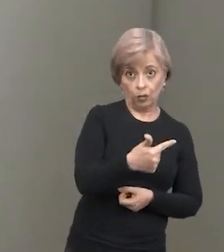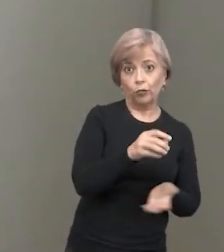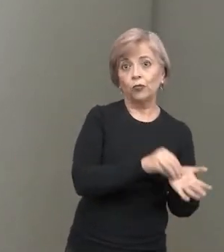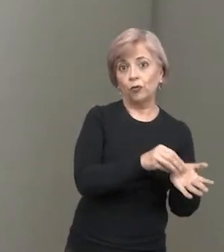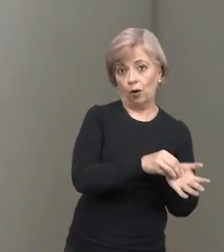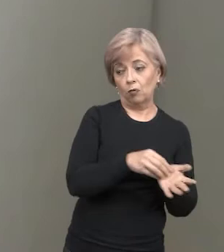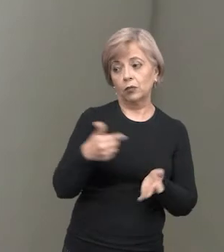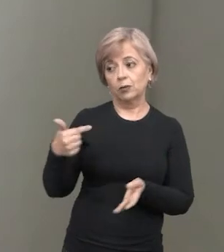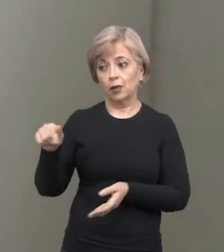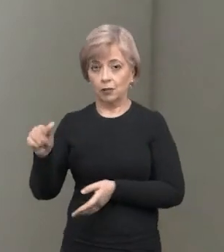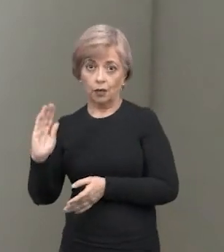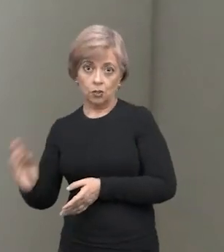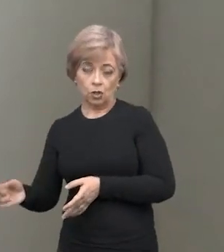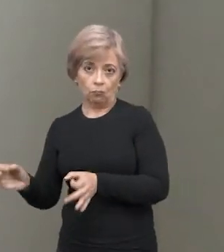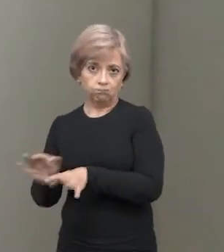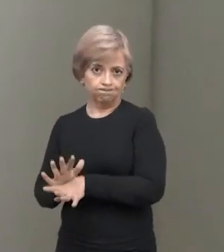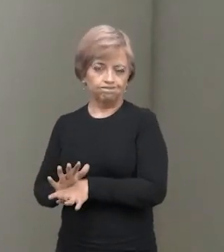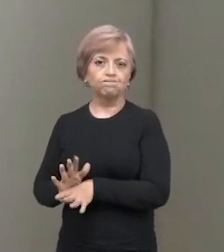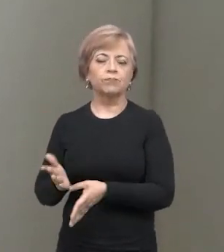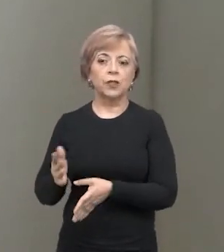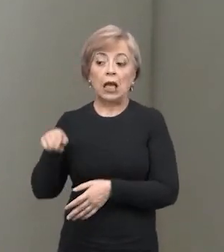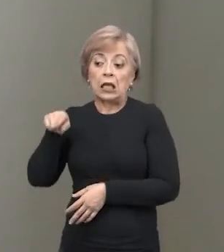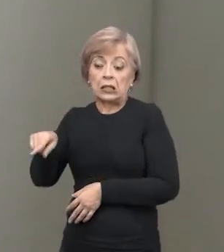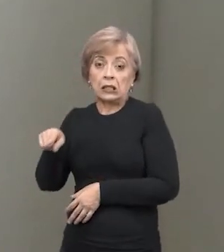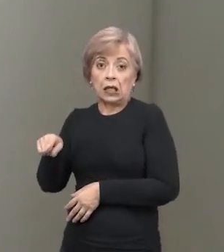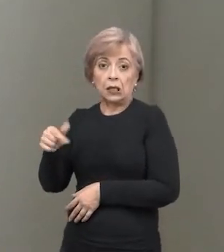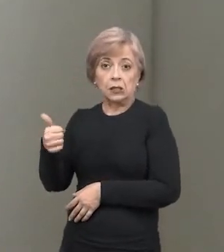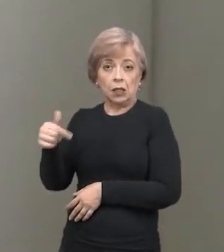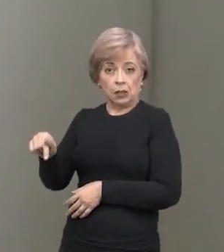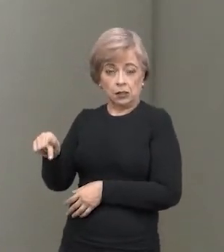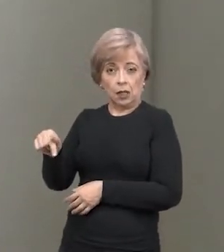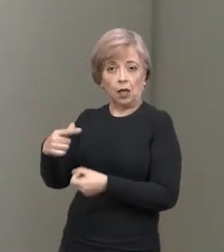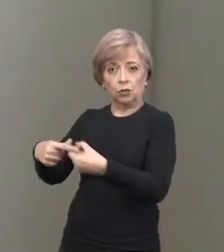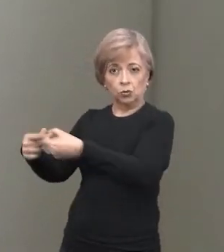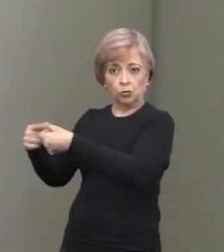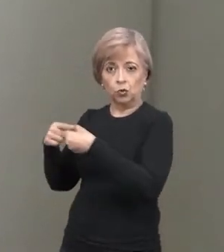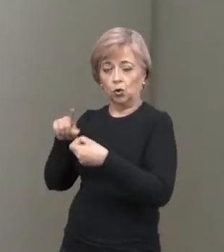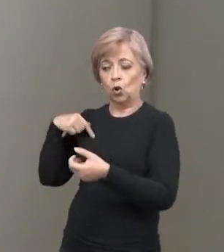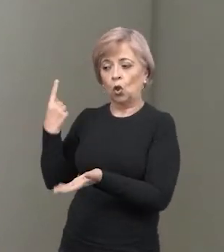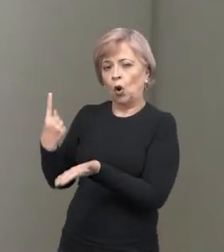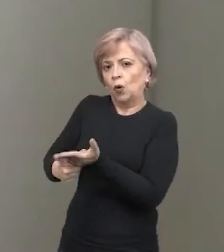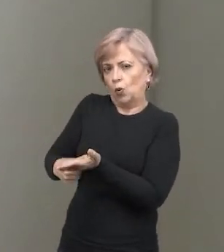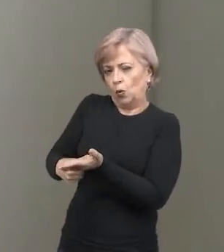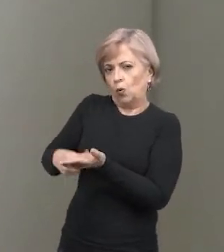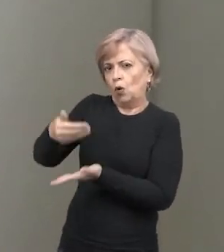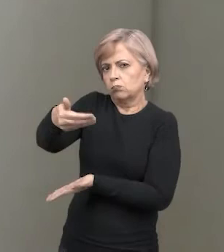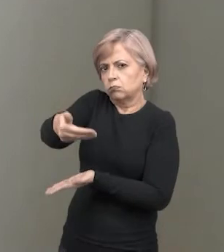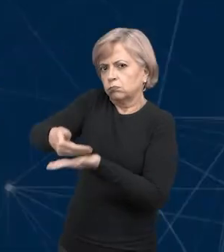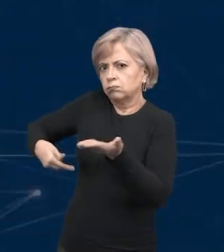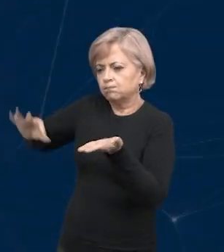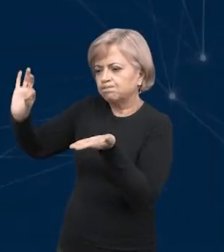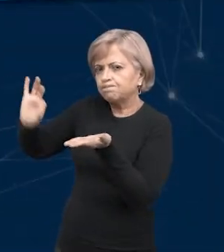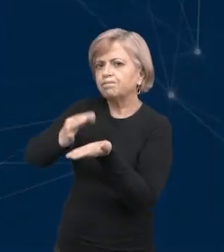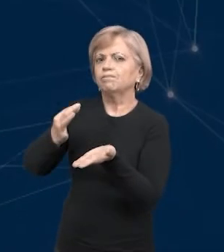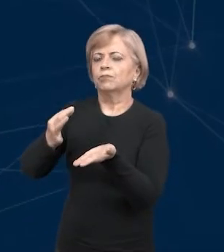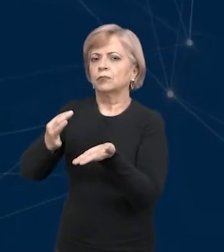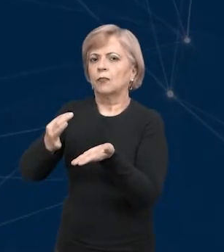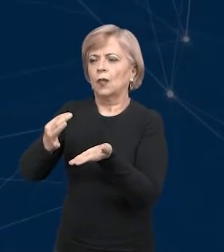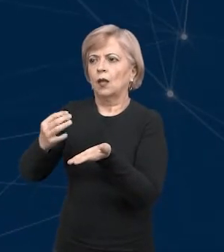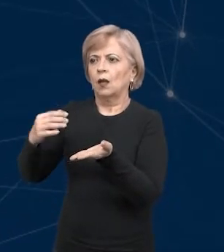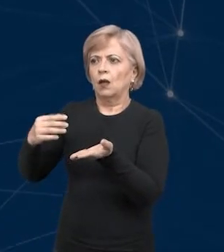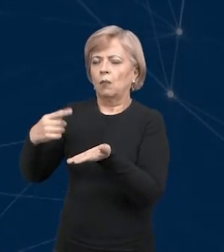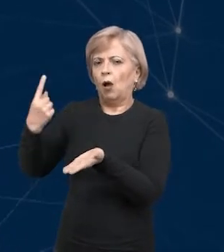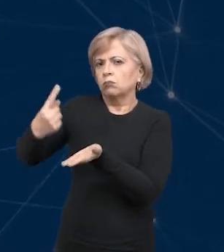feito. E mesmo nesse 17 nós firmamos um termo de ajuste de conduta com o